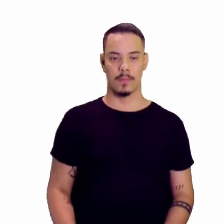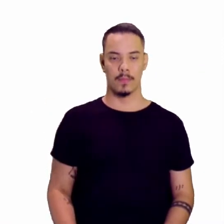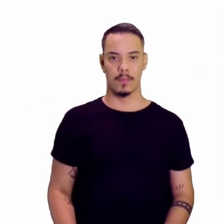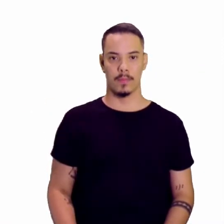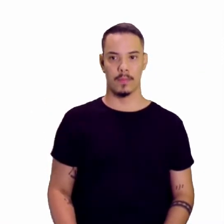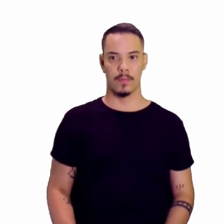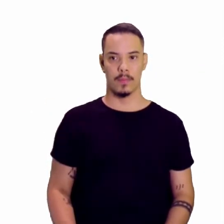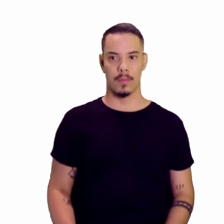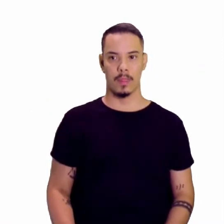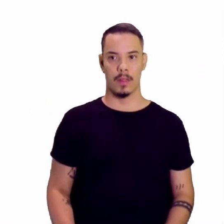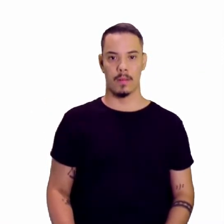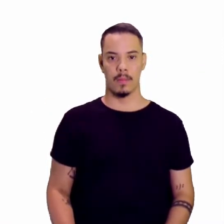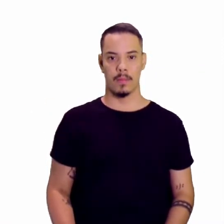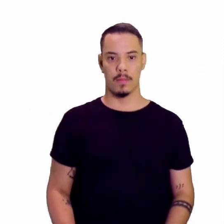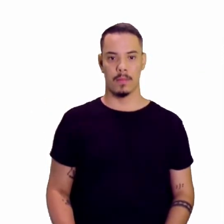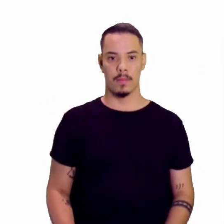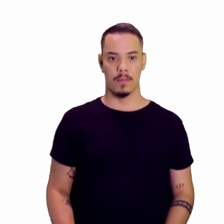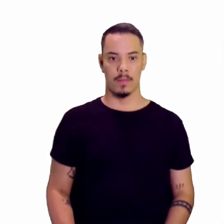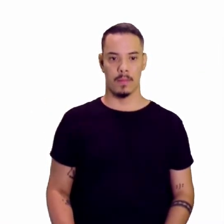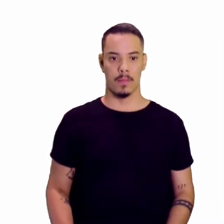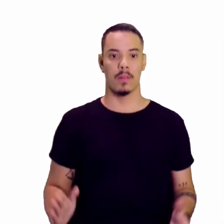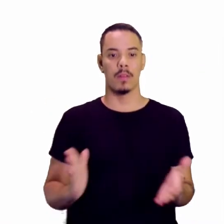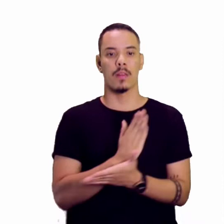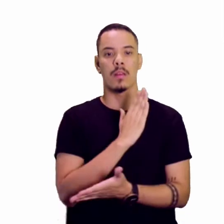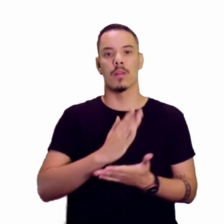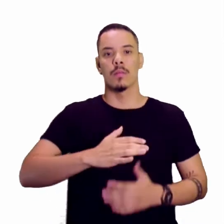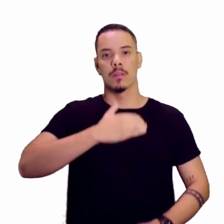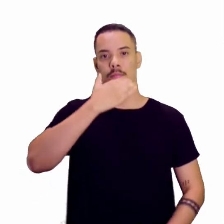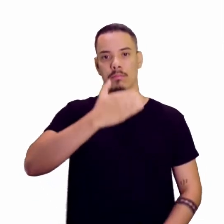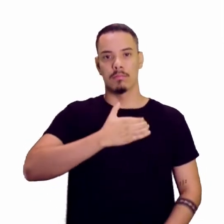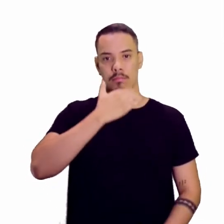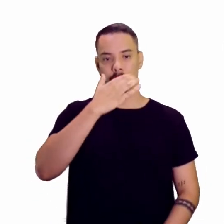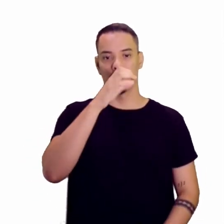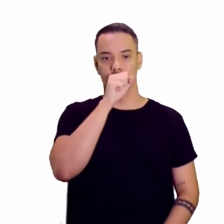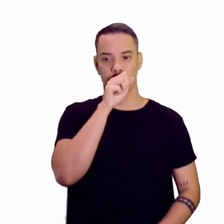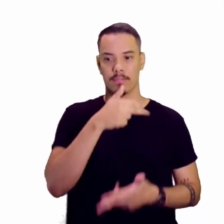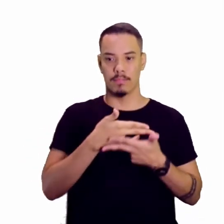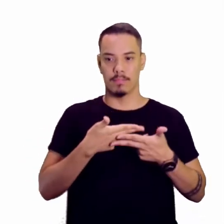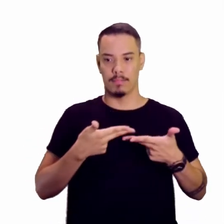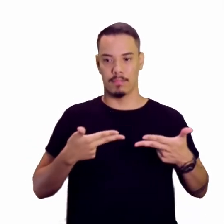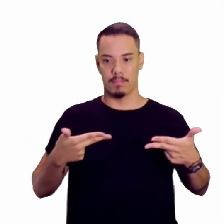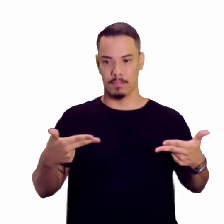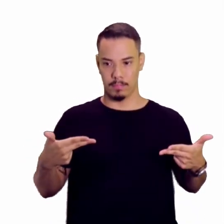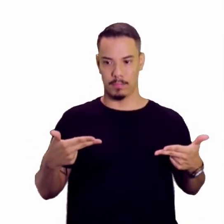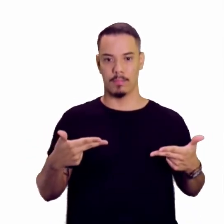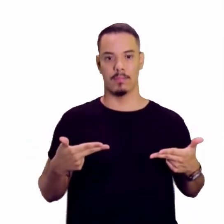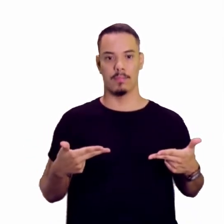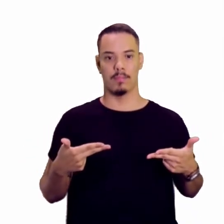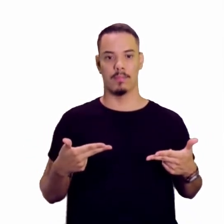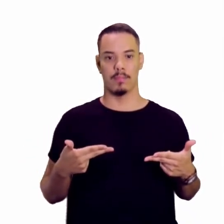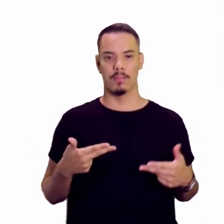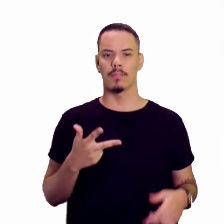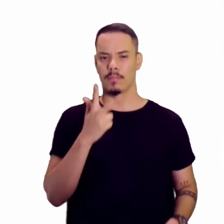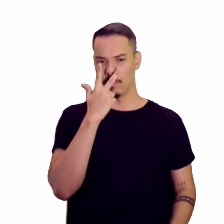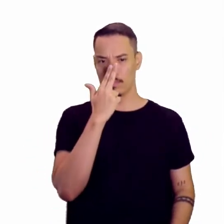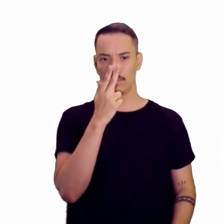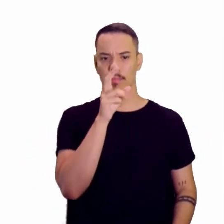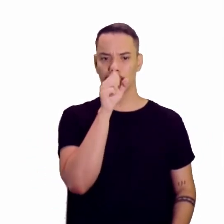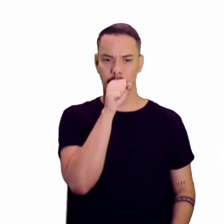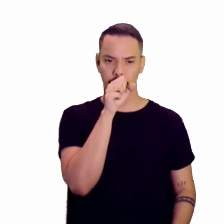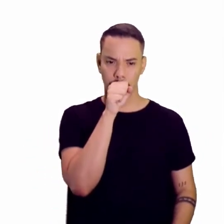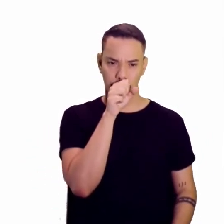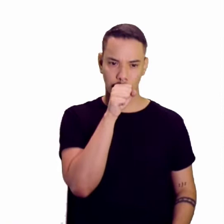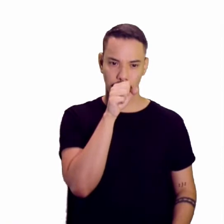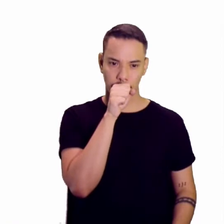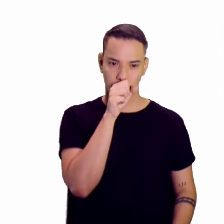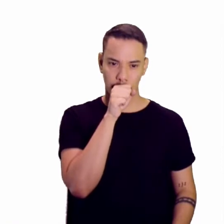aí as frutas, né? São frutas, aí tem... Reconhecer aqui, laranja parece. Eu não conheço